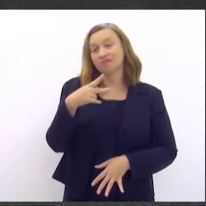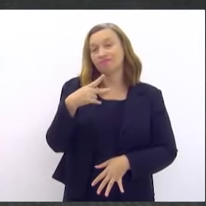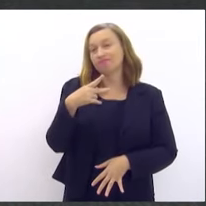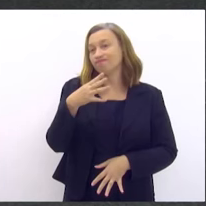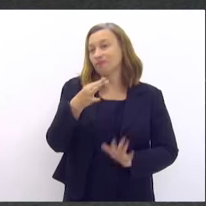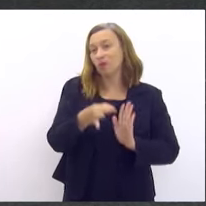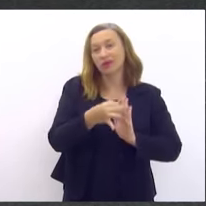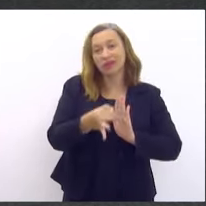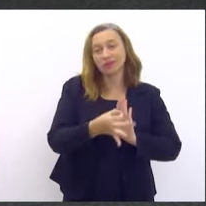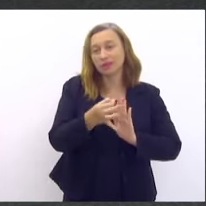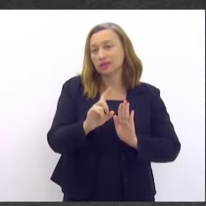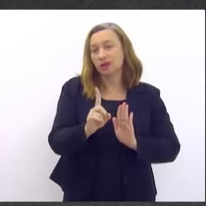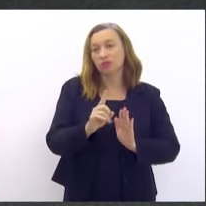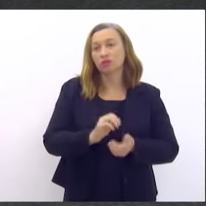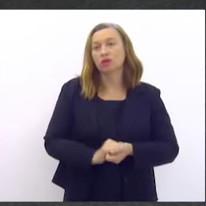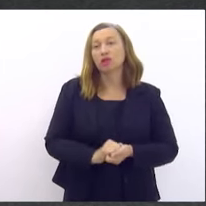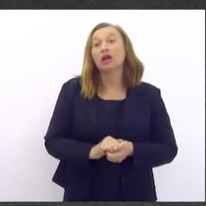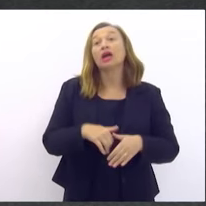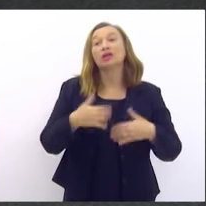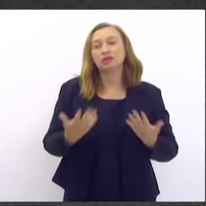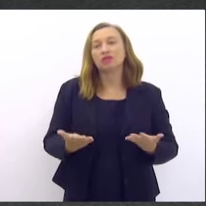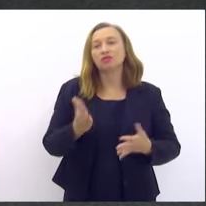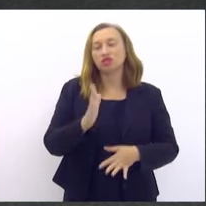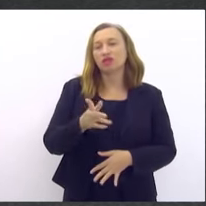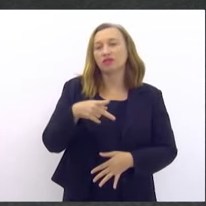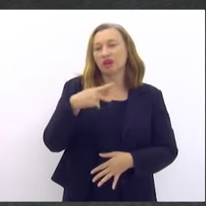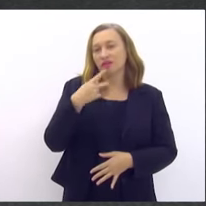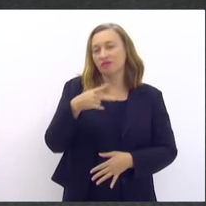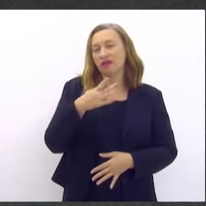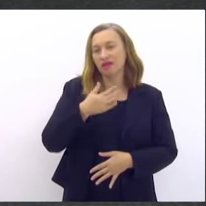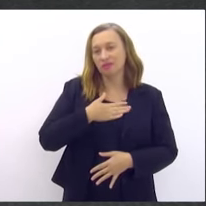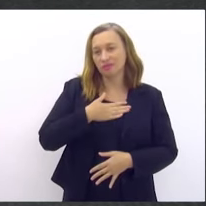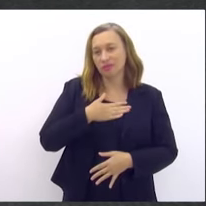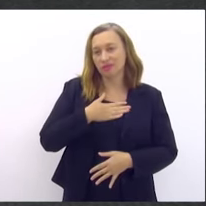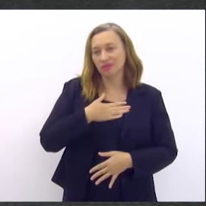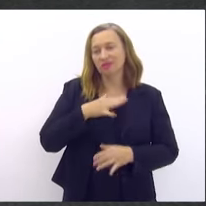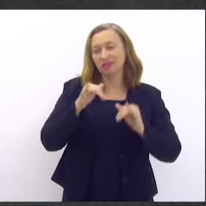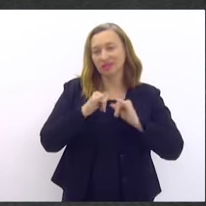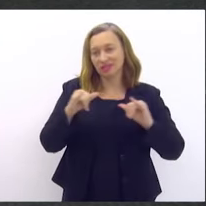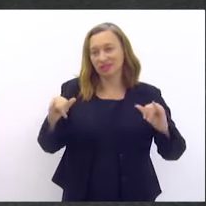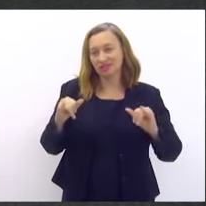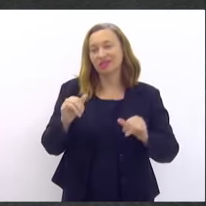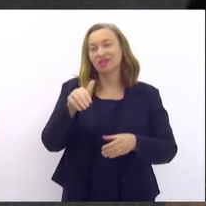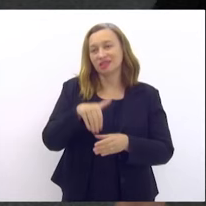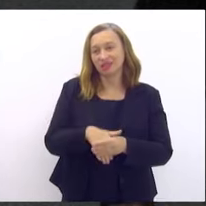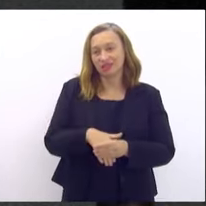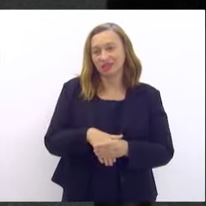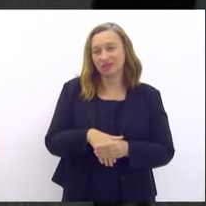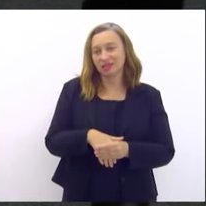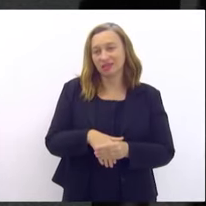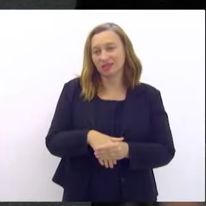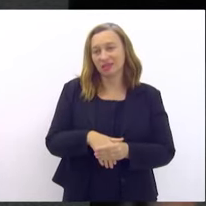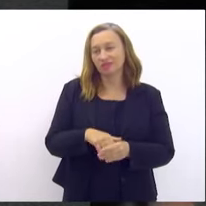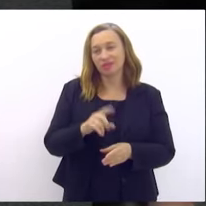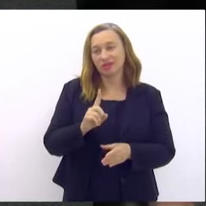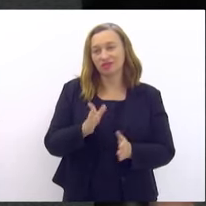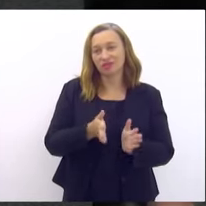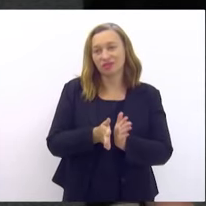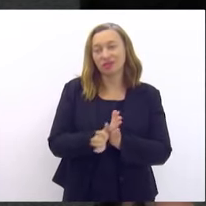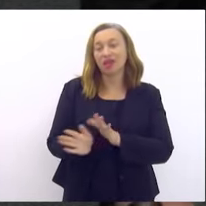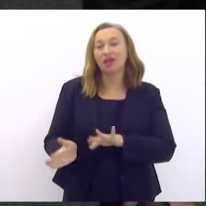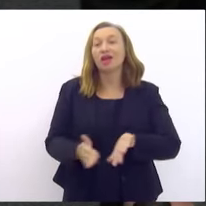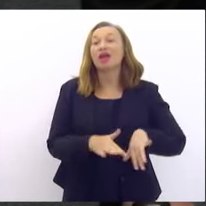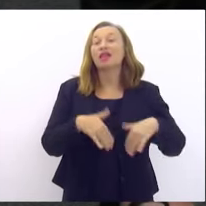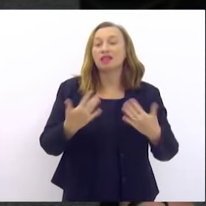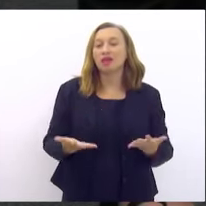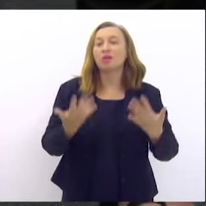parecer Então já já fica a minha fala como uma fala de declaração de voto para no desperdiçar